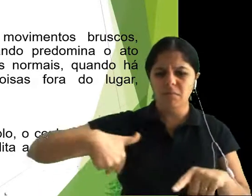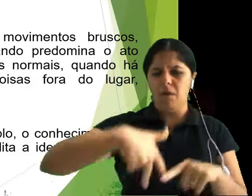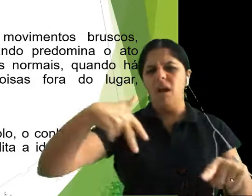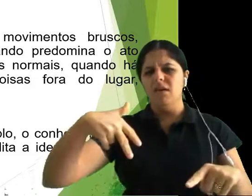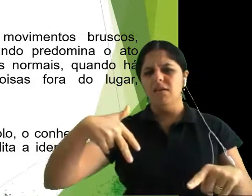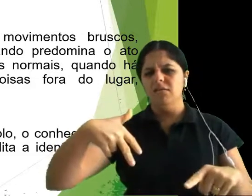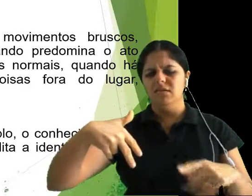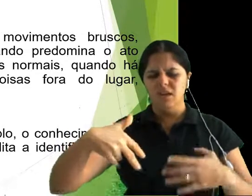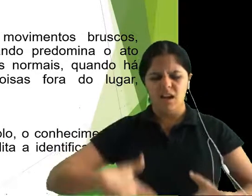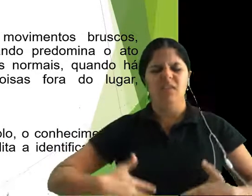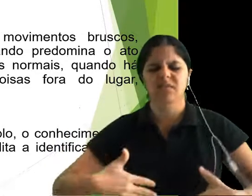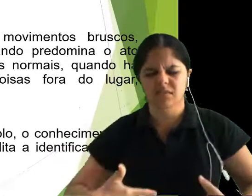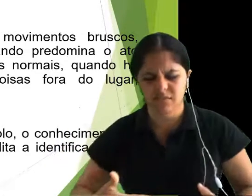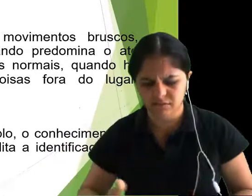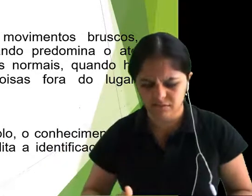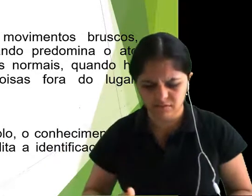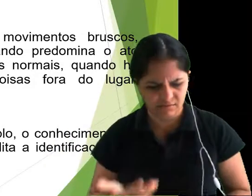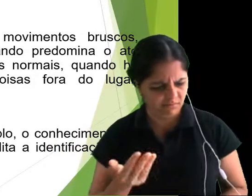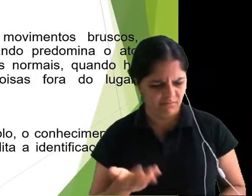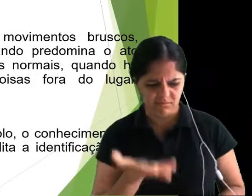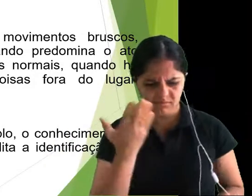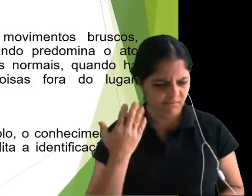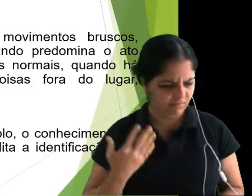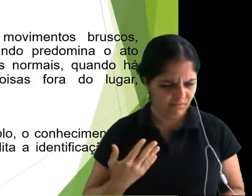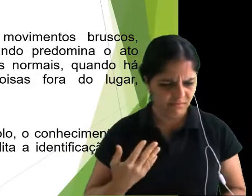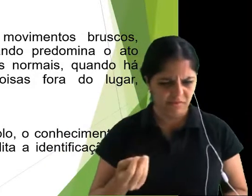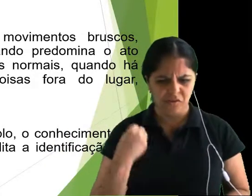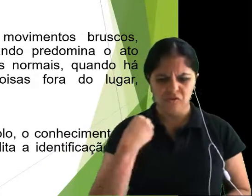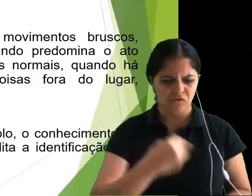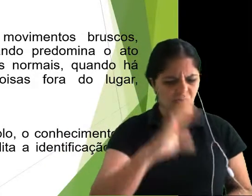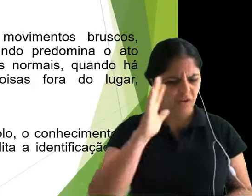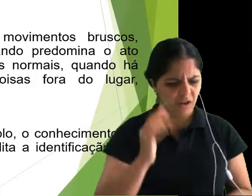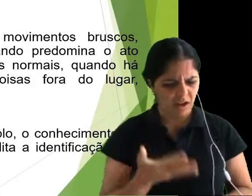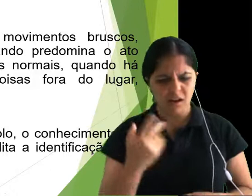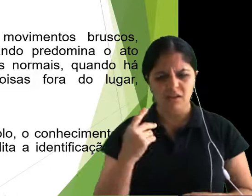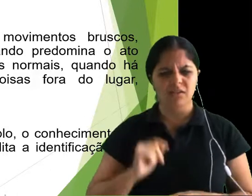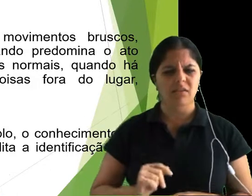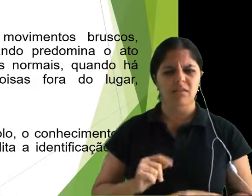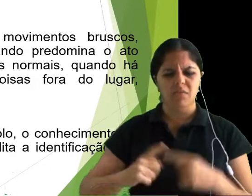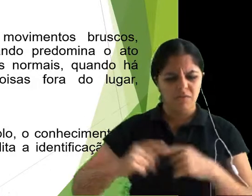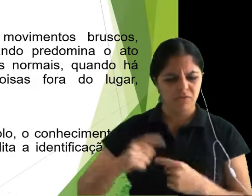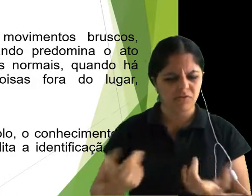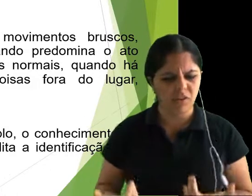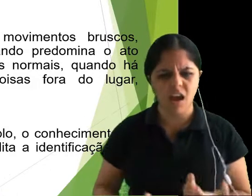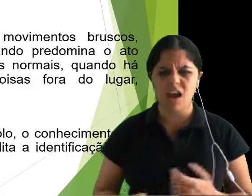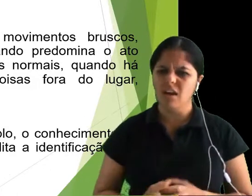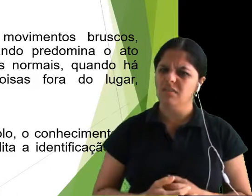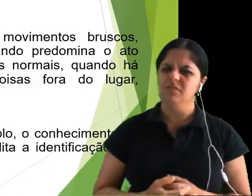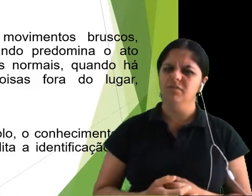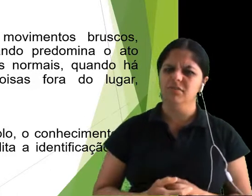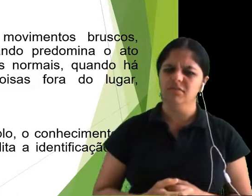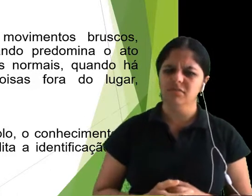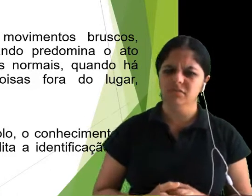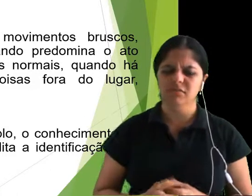contra alguma coisa. Opa, essa coisa não estava aqui. Então colocaram algum entulho atrapalhando o acesso